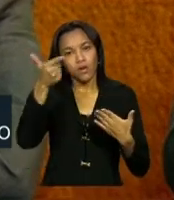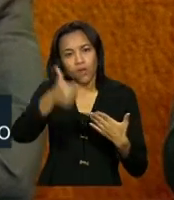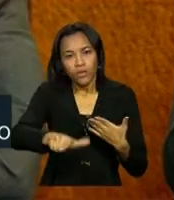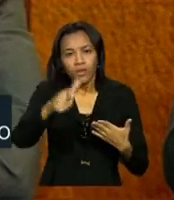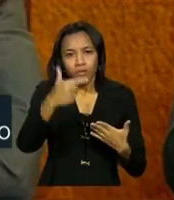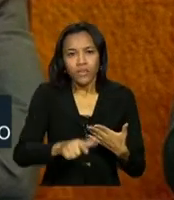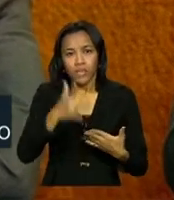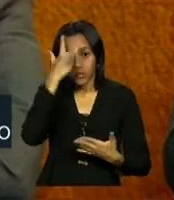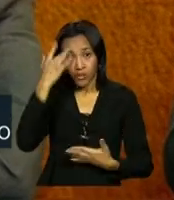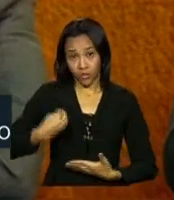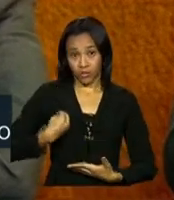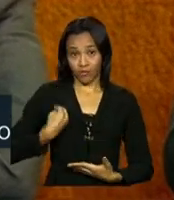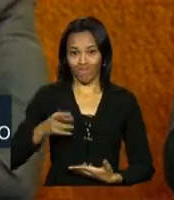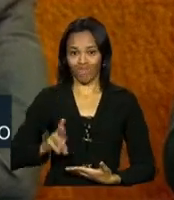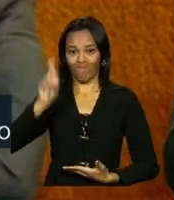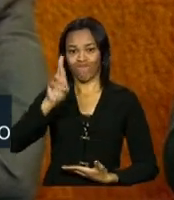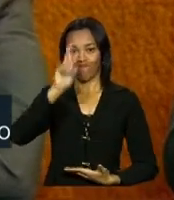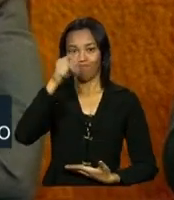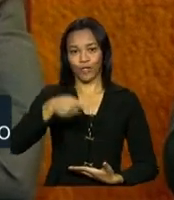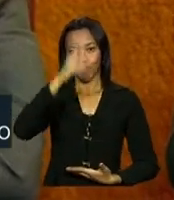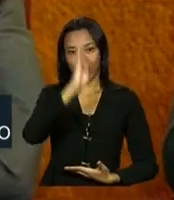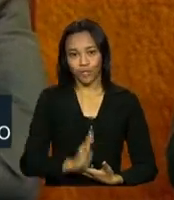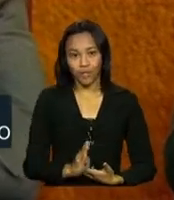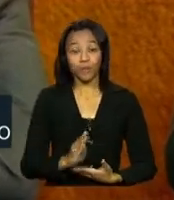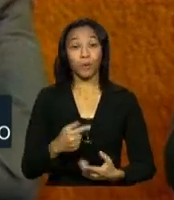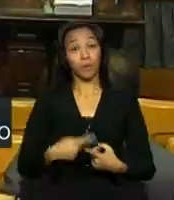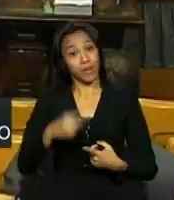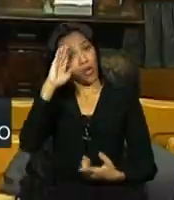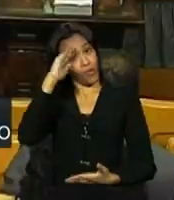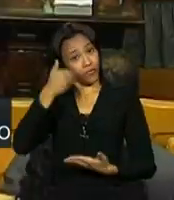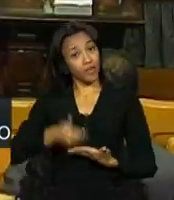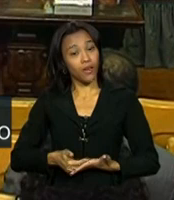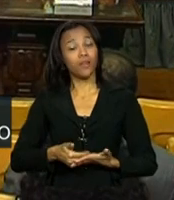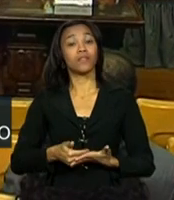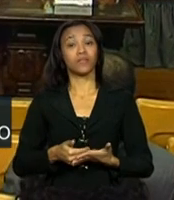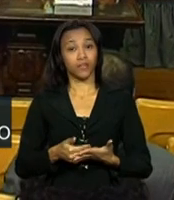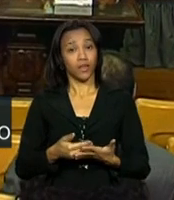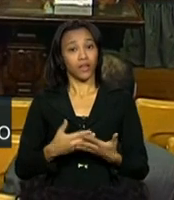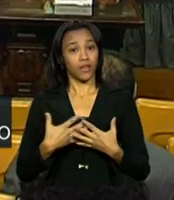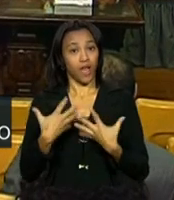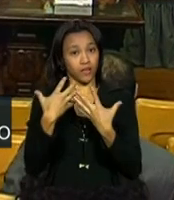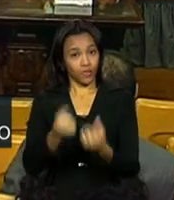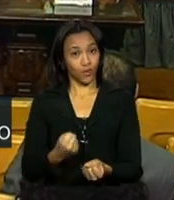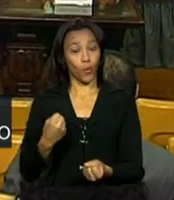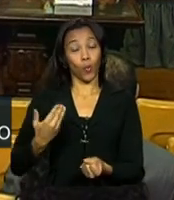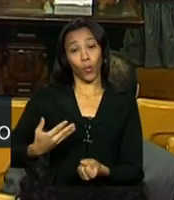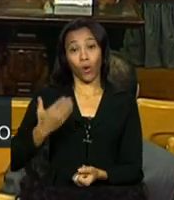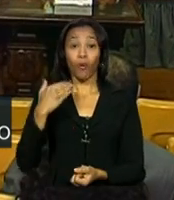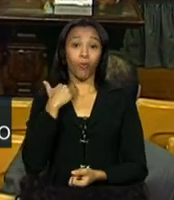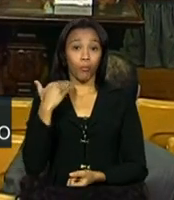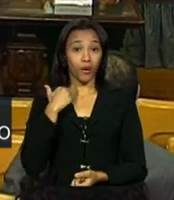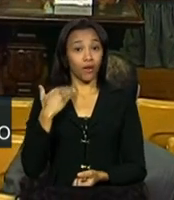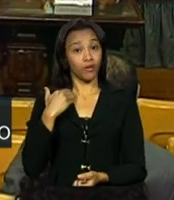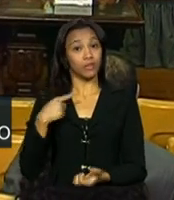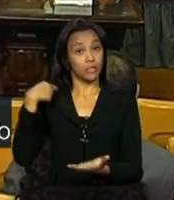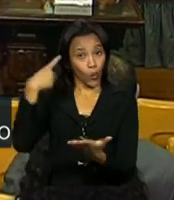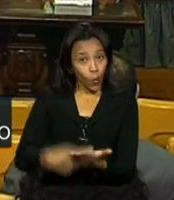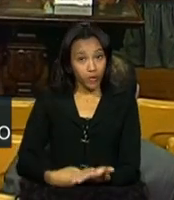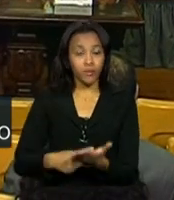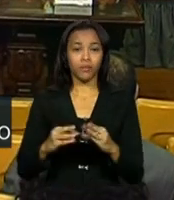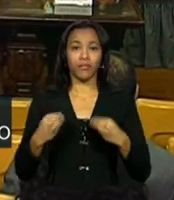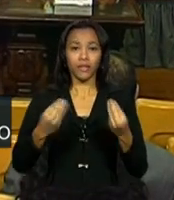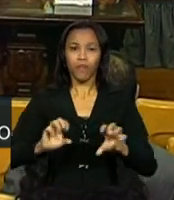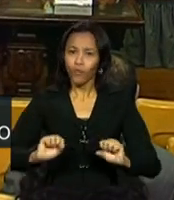à autoridades brasileiras pela distinção e pela confiança de ter o banco como parceiro no processo de